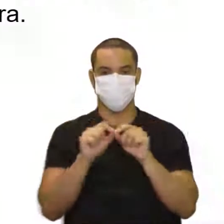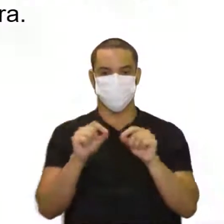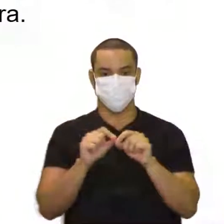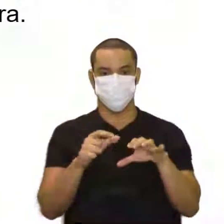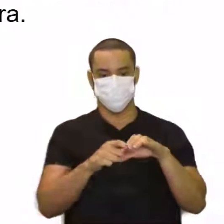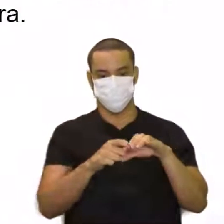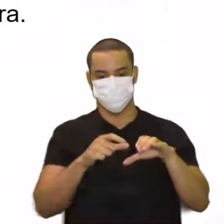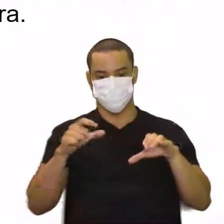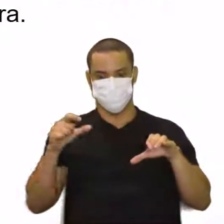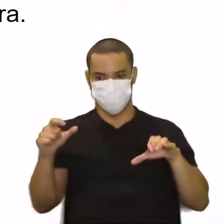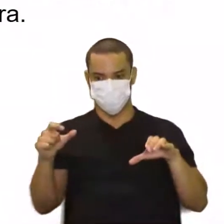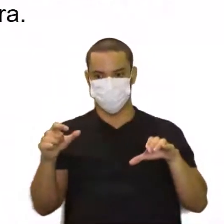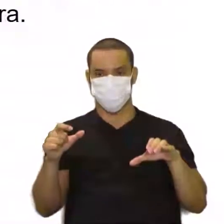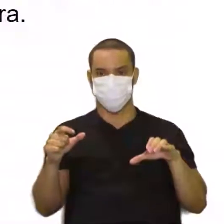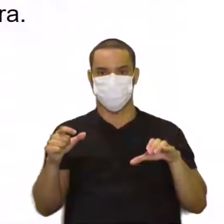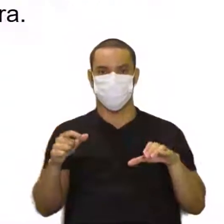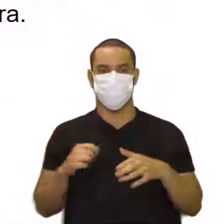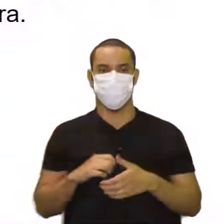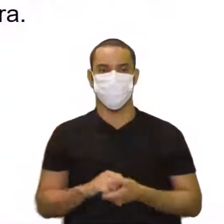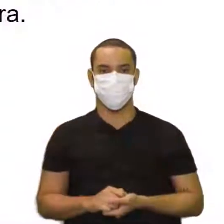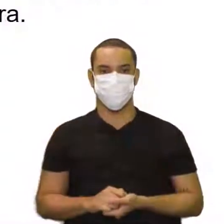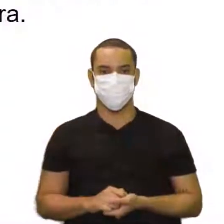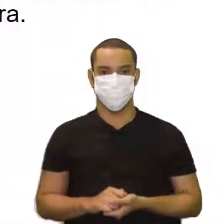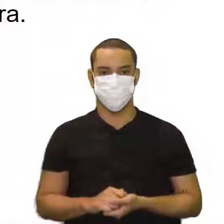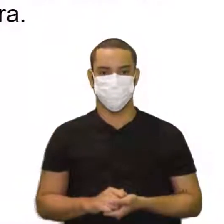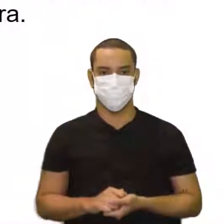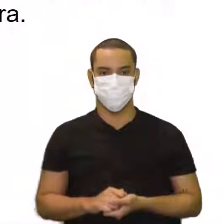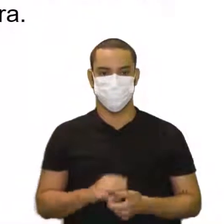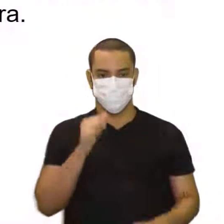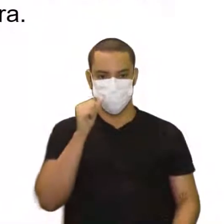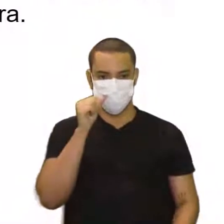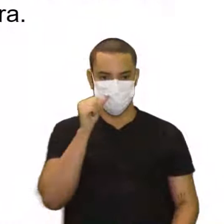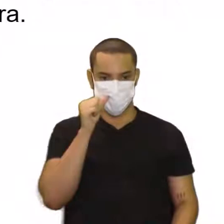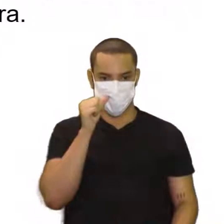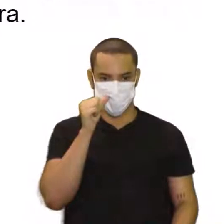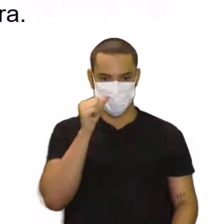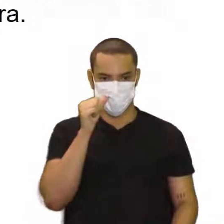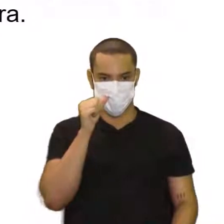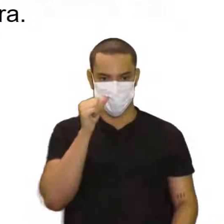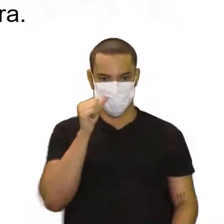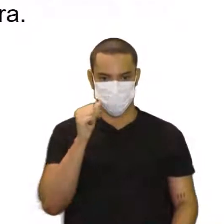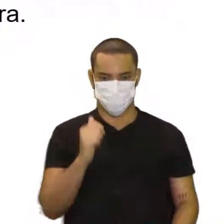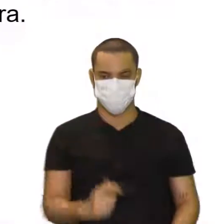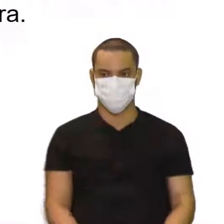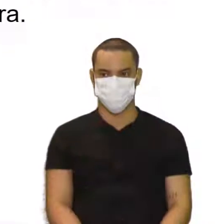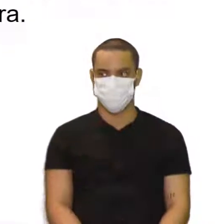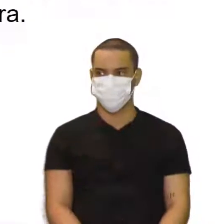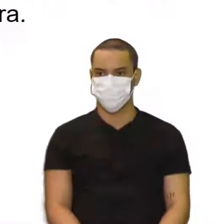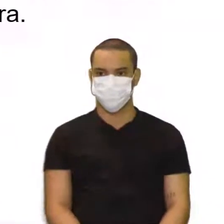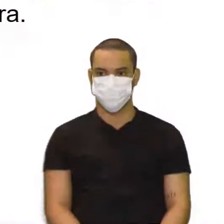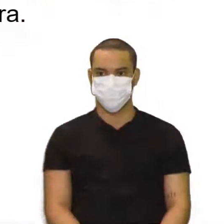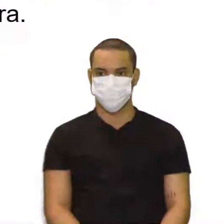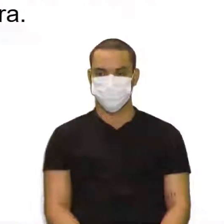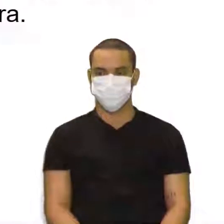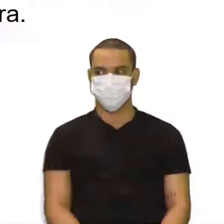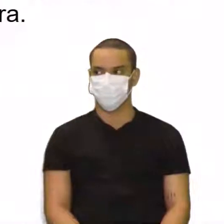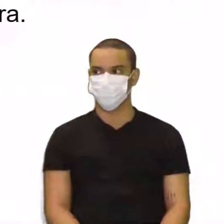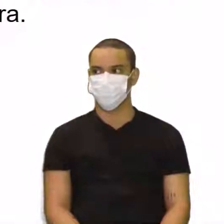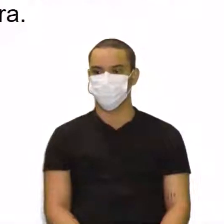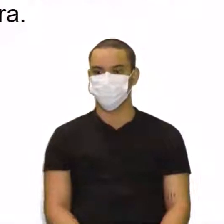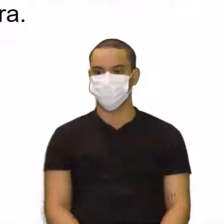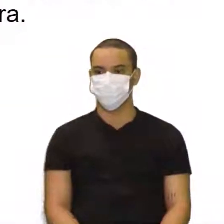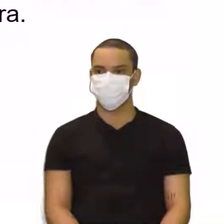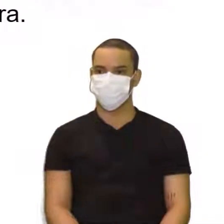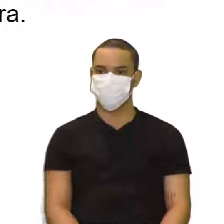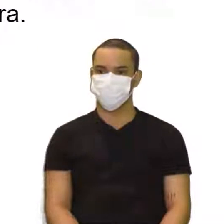estou diminuindo o fluxo de campo, eu estou induzindo uma corrente, olha só, nesse sentido aqui, certo? Então, a nossa